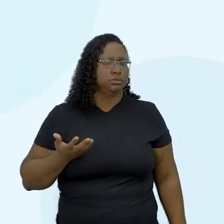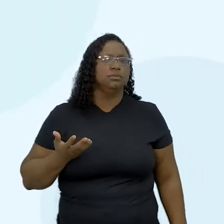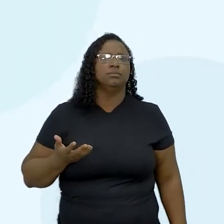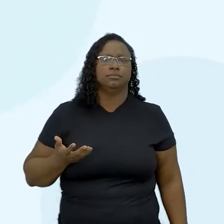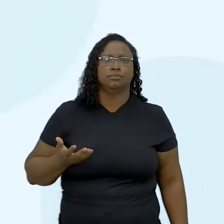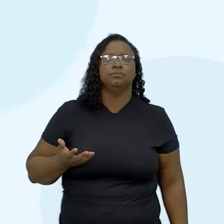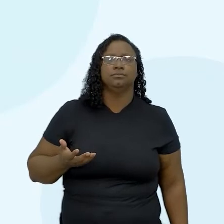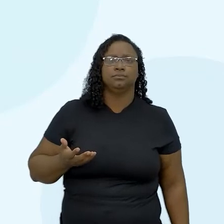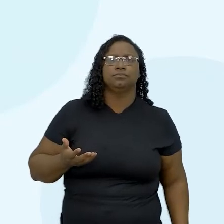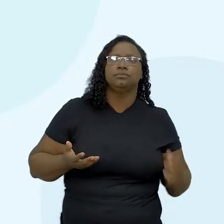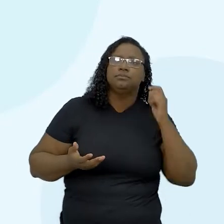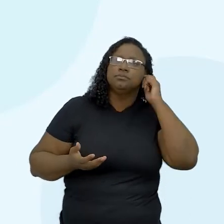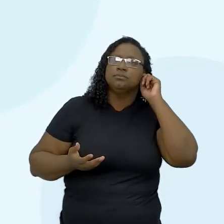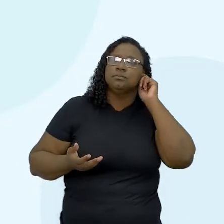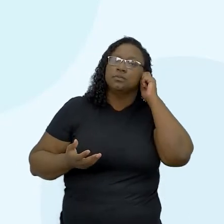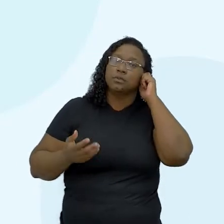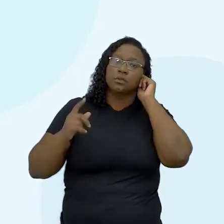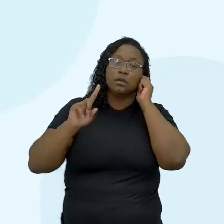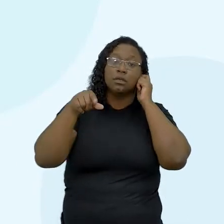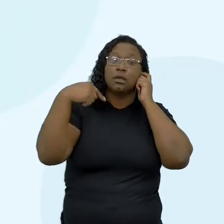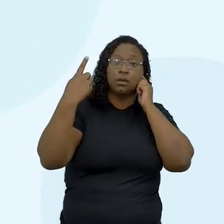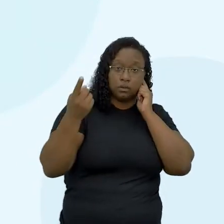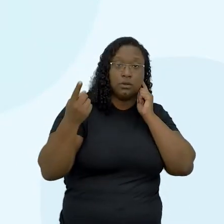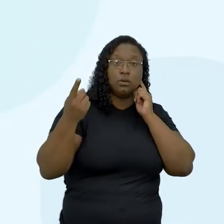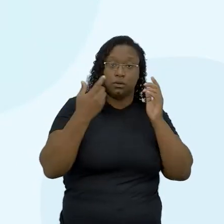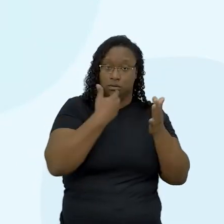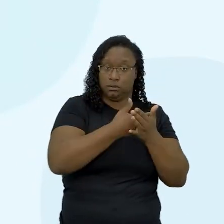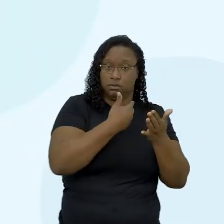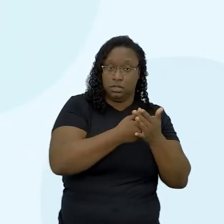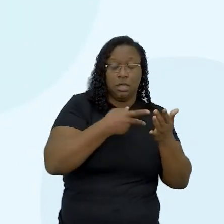né? Na próxima atividade a gente vai